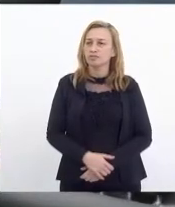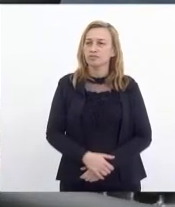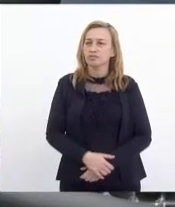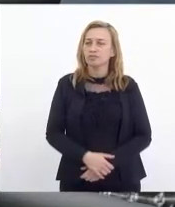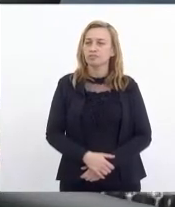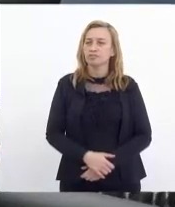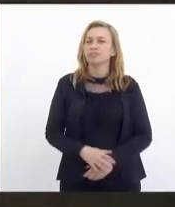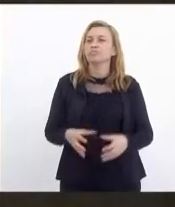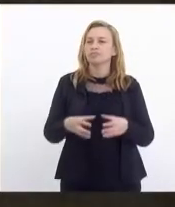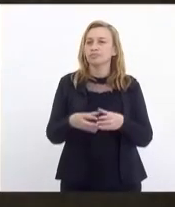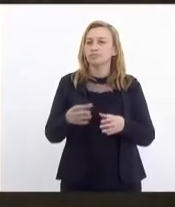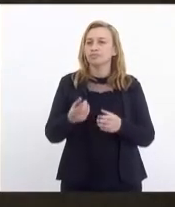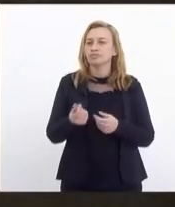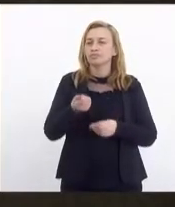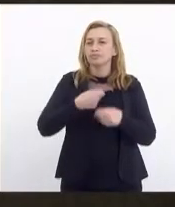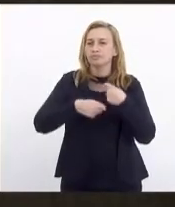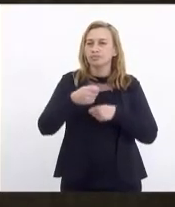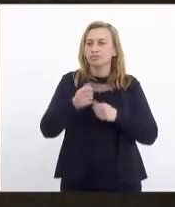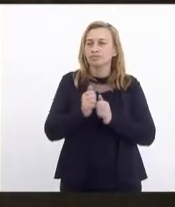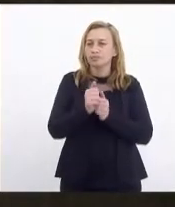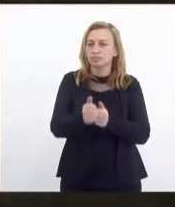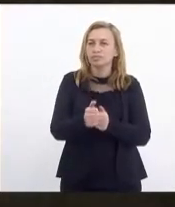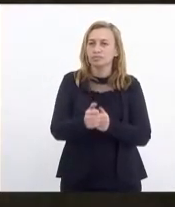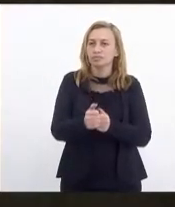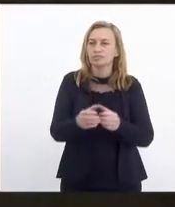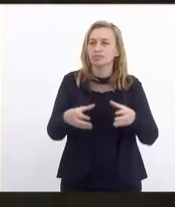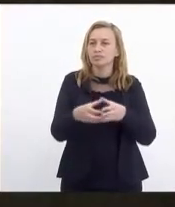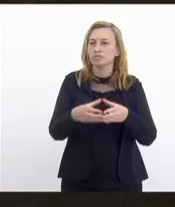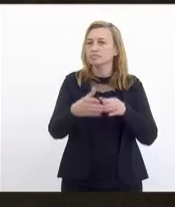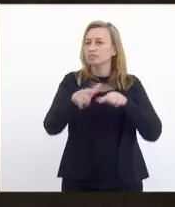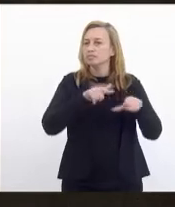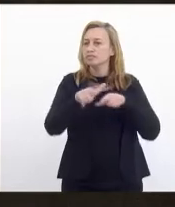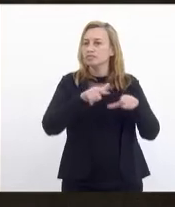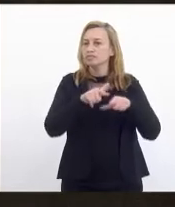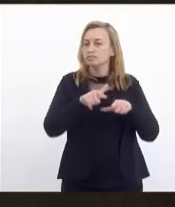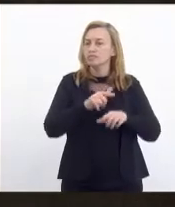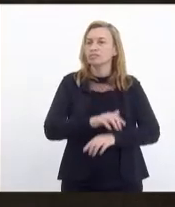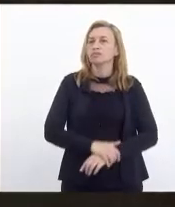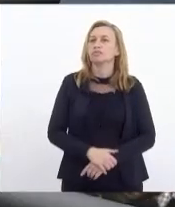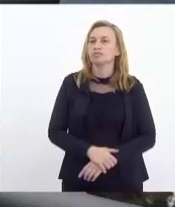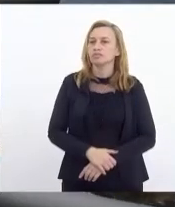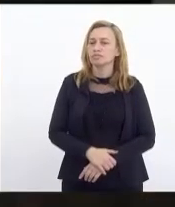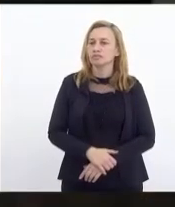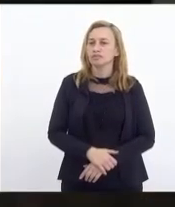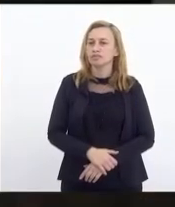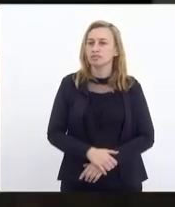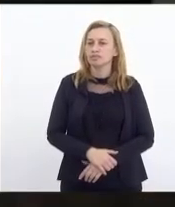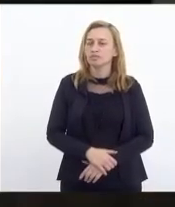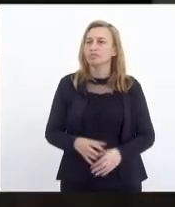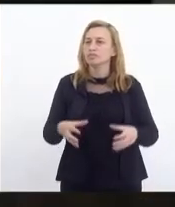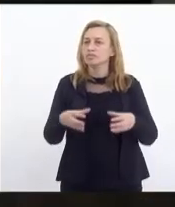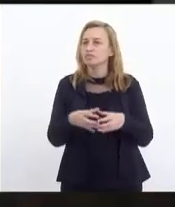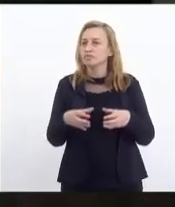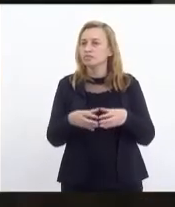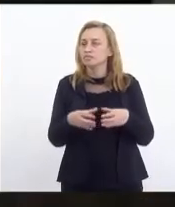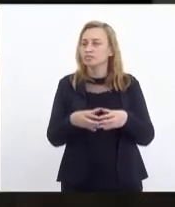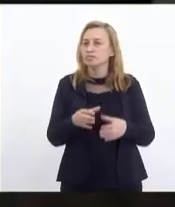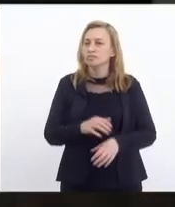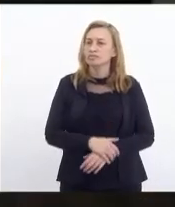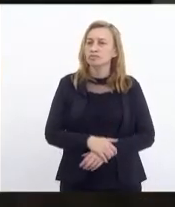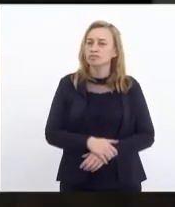Parecer da Comissão de Economia, acompanho o parecer da Comissão de Trabalho, Legislação Social e Seguridade Social. Pela Comissão